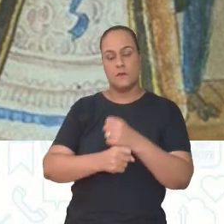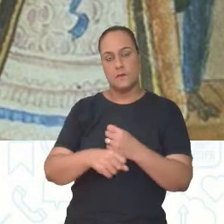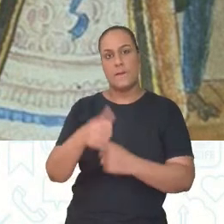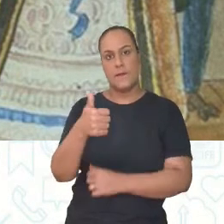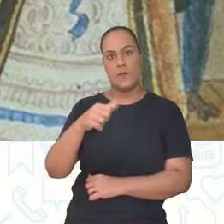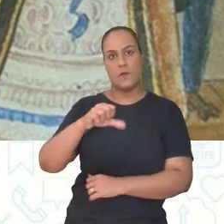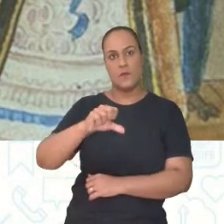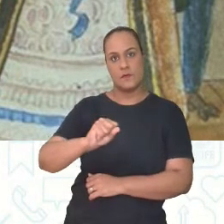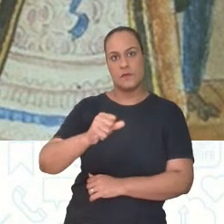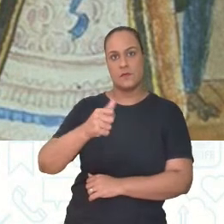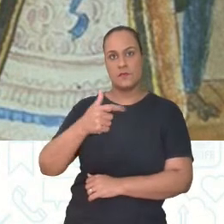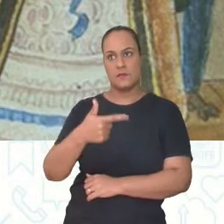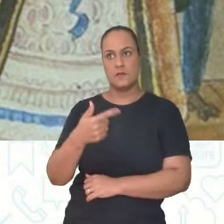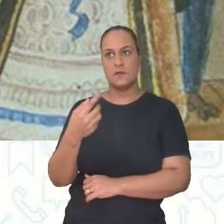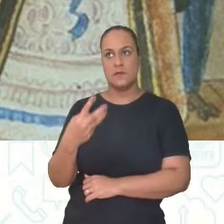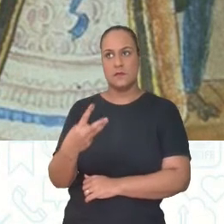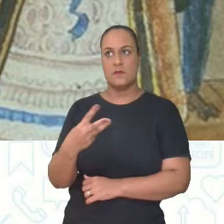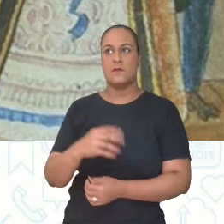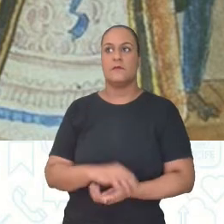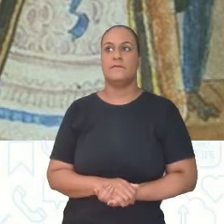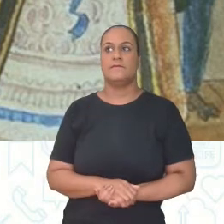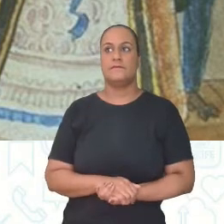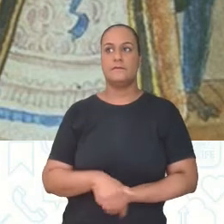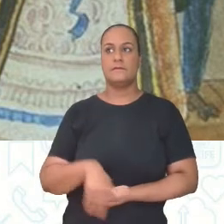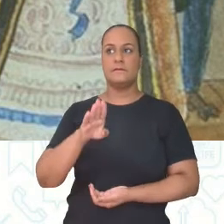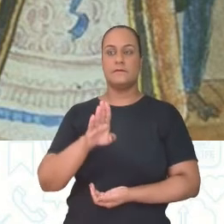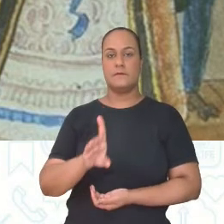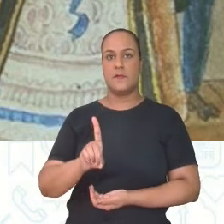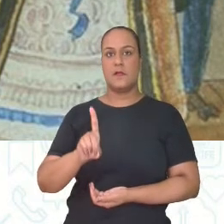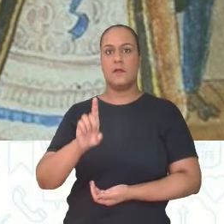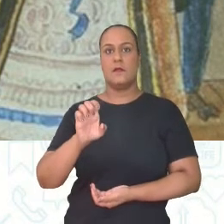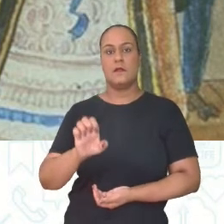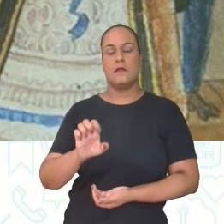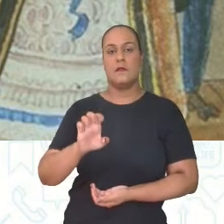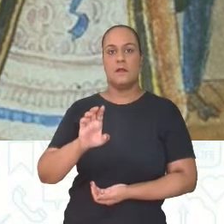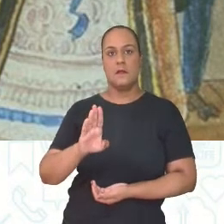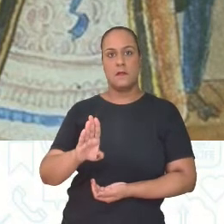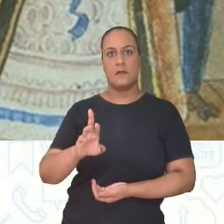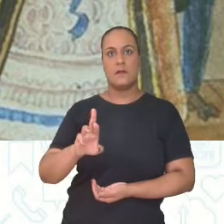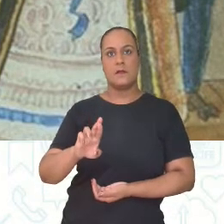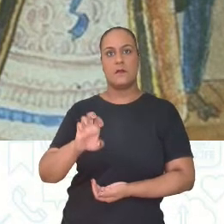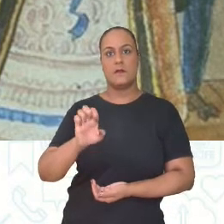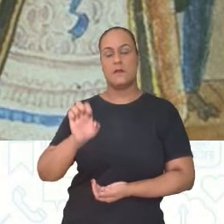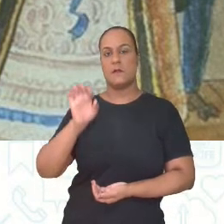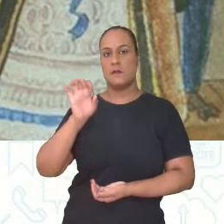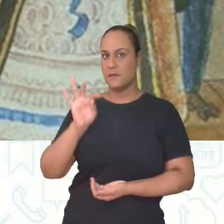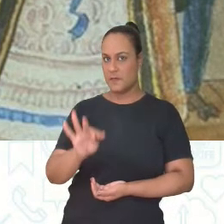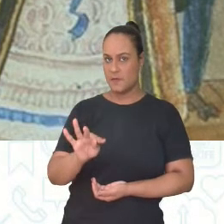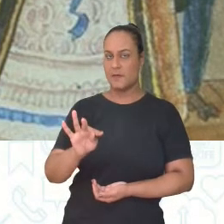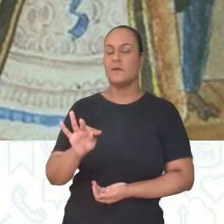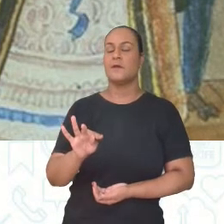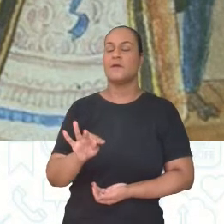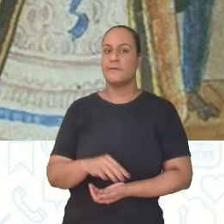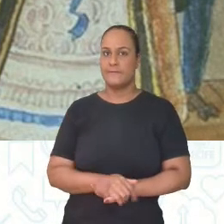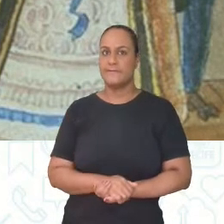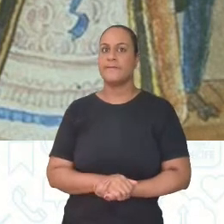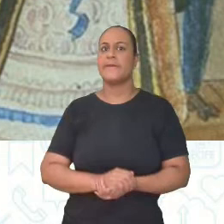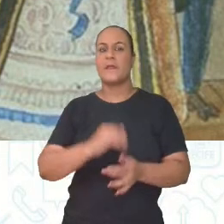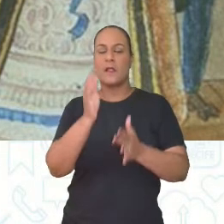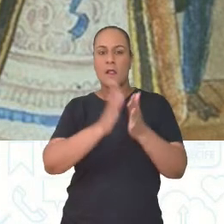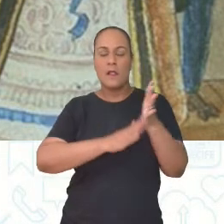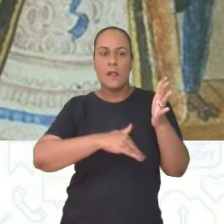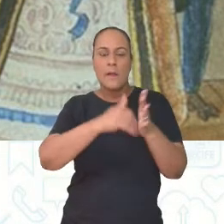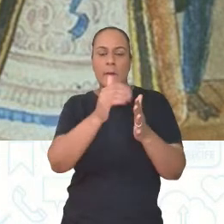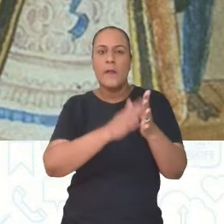1823, de Jean-Baptiste Debré, né? O nome dele aí completo, mas conhecido como Debré, ele